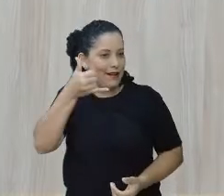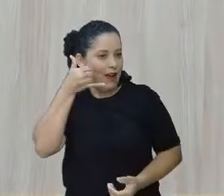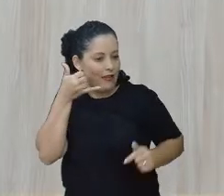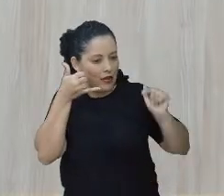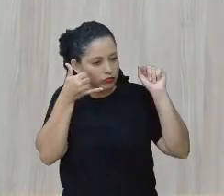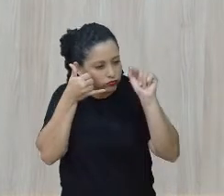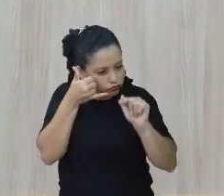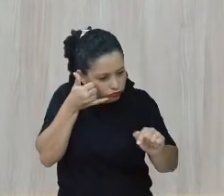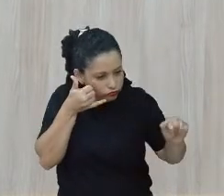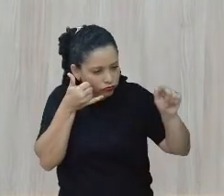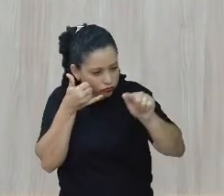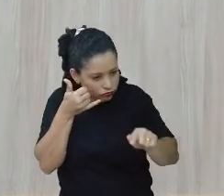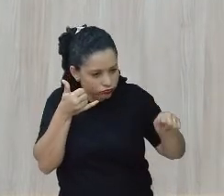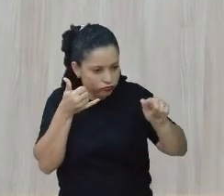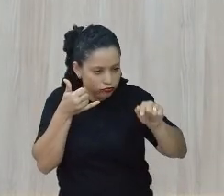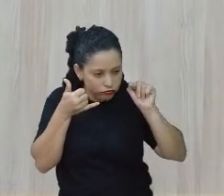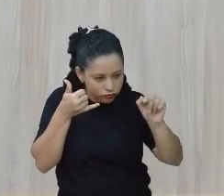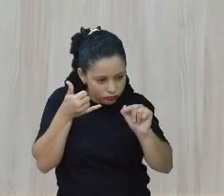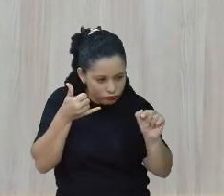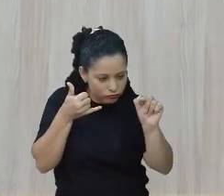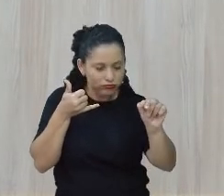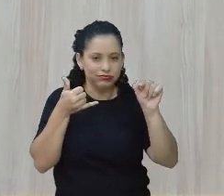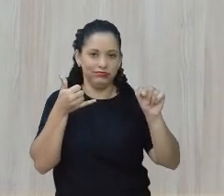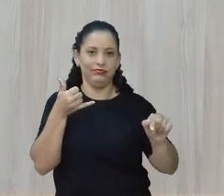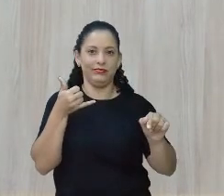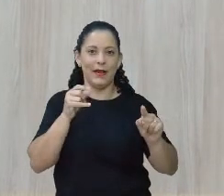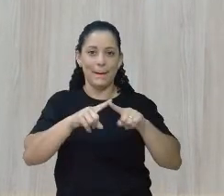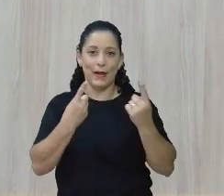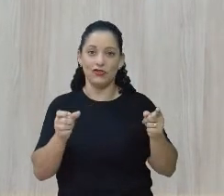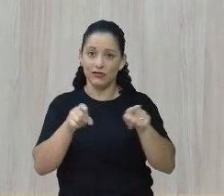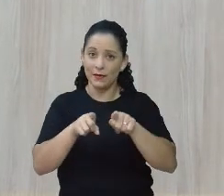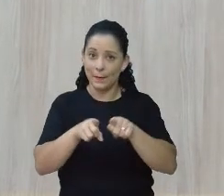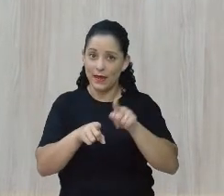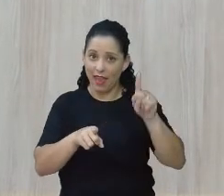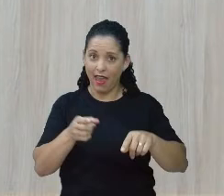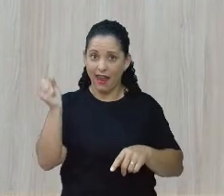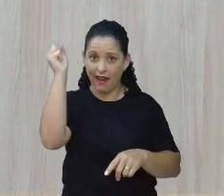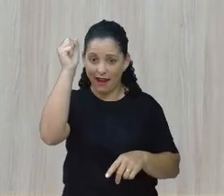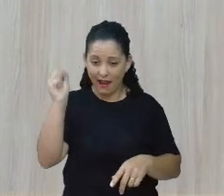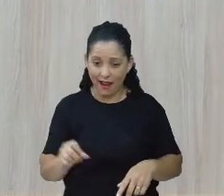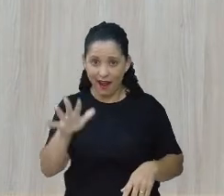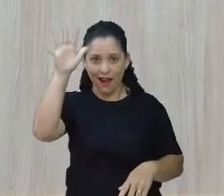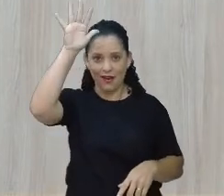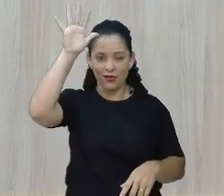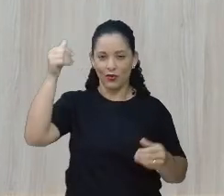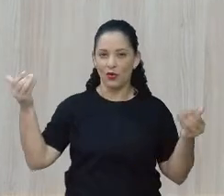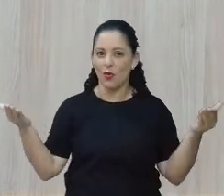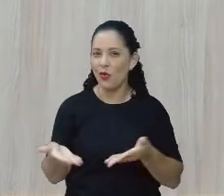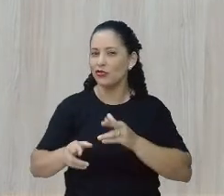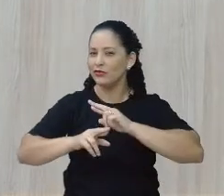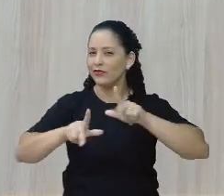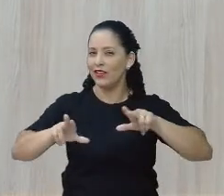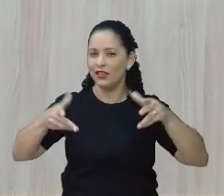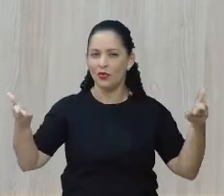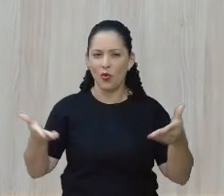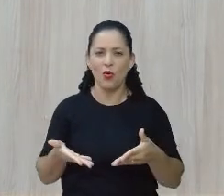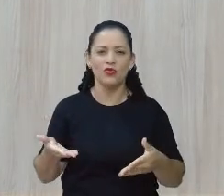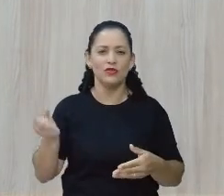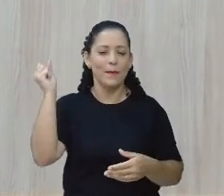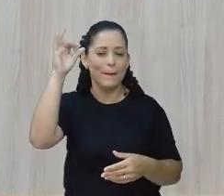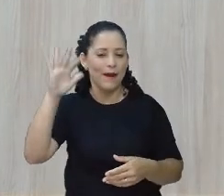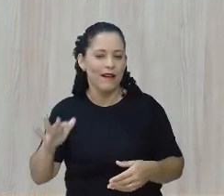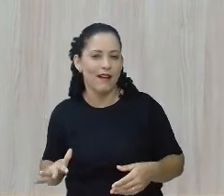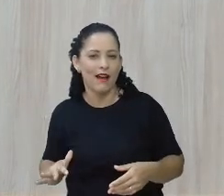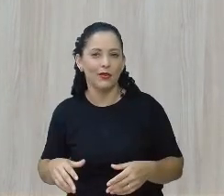ligar. E ligar era uma coisa extremamente cara, tá certo? Não era como é hoje, que a gente consegue fazer ligações pela internet